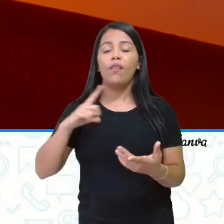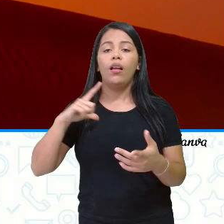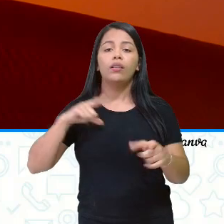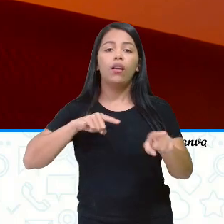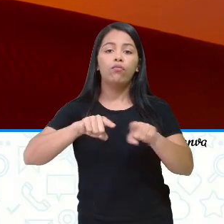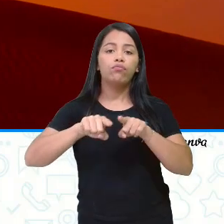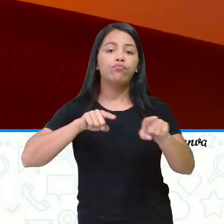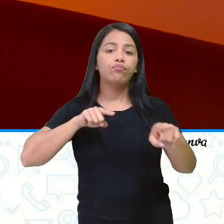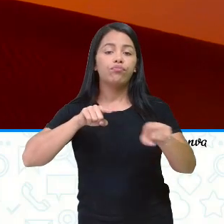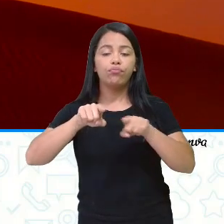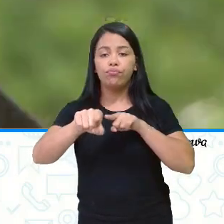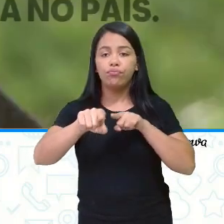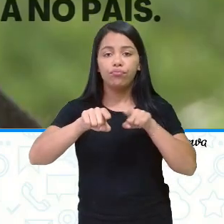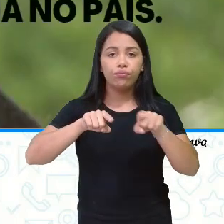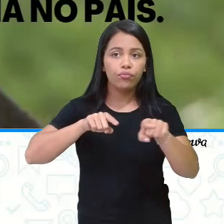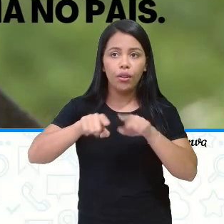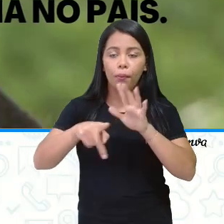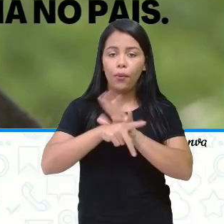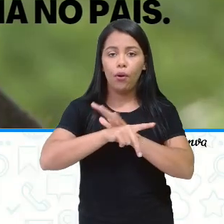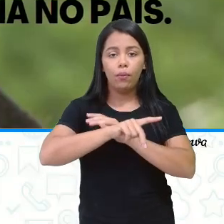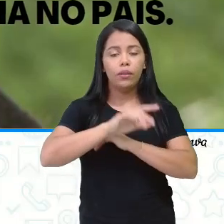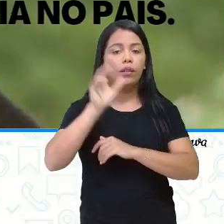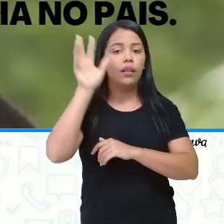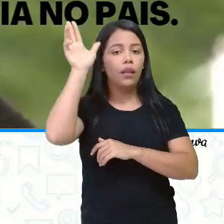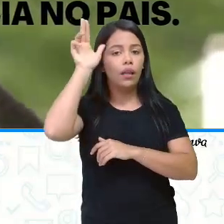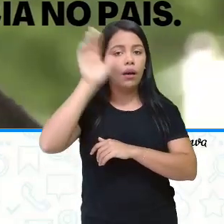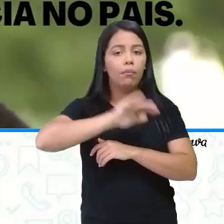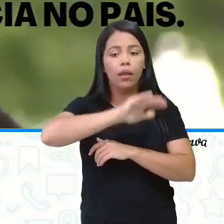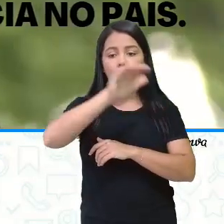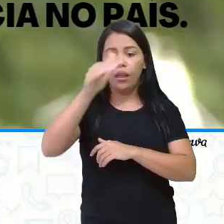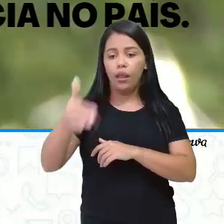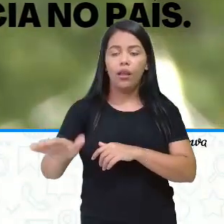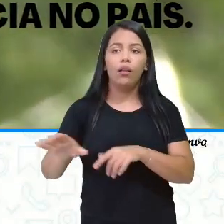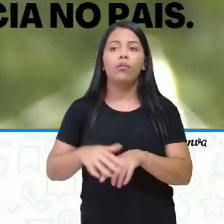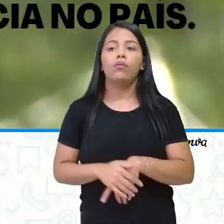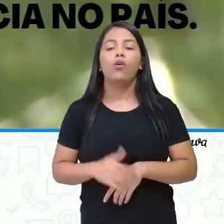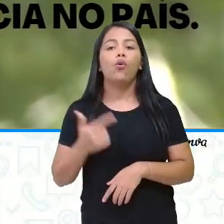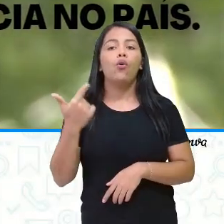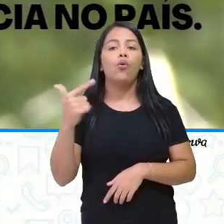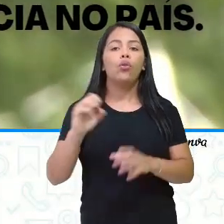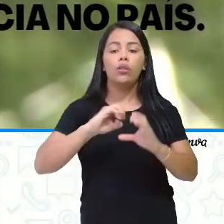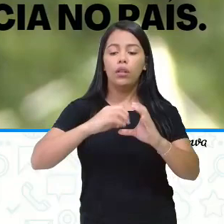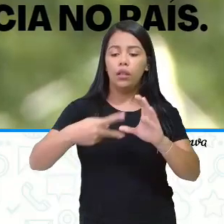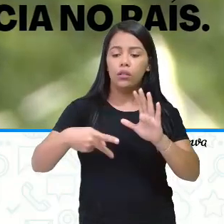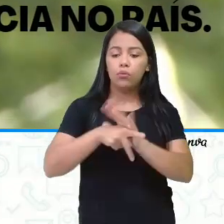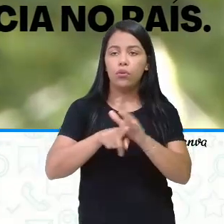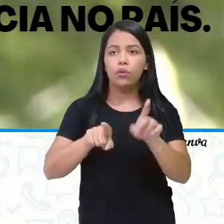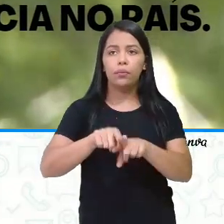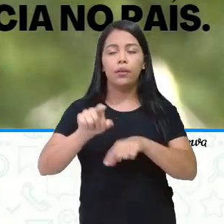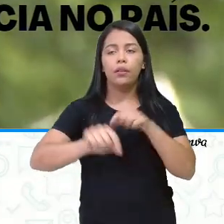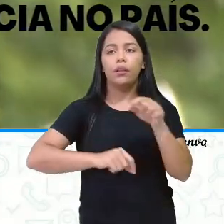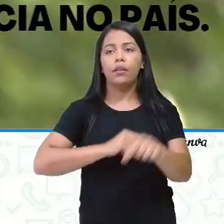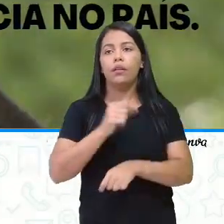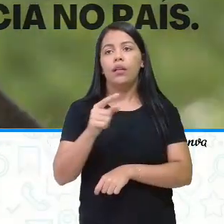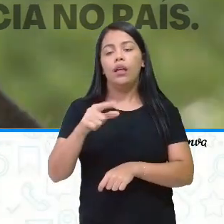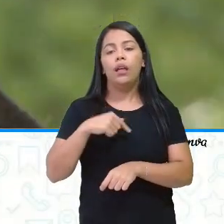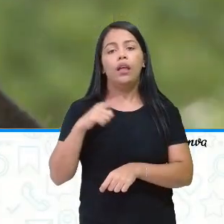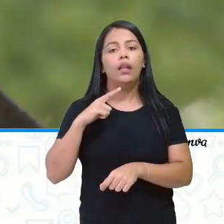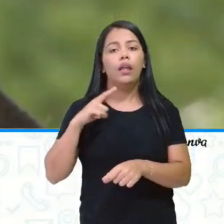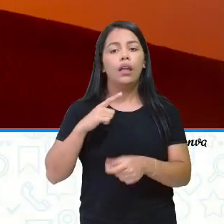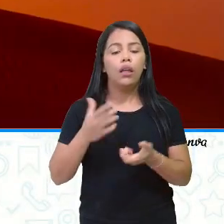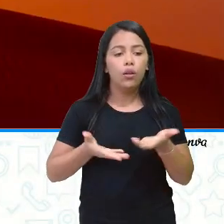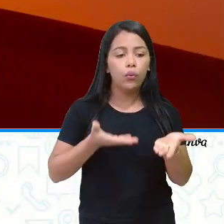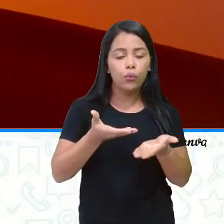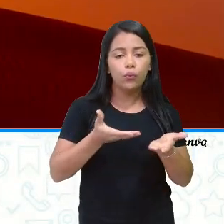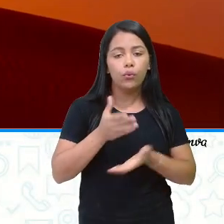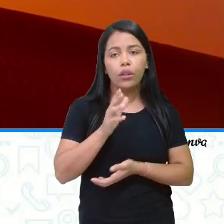competições de corrida de camelo ocorrem em março e abril. Outra característica também é que eles criam falcões, né? Isso nem existe mais